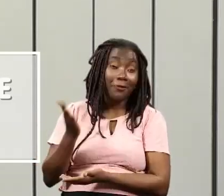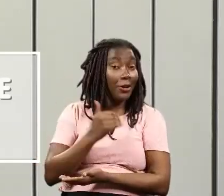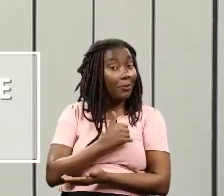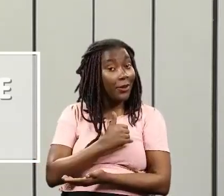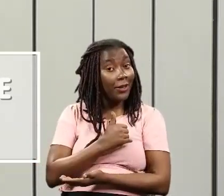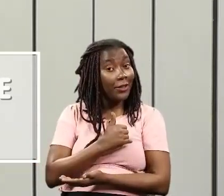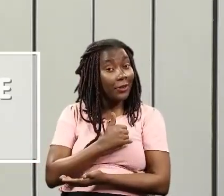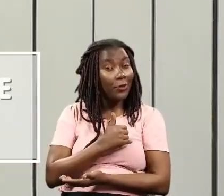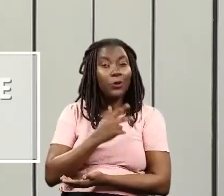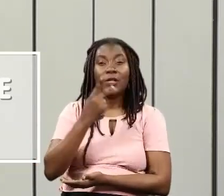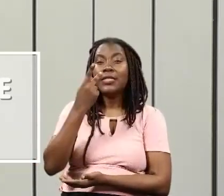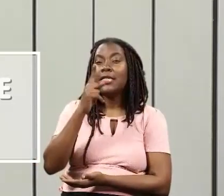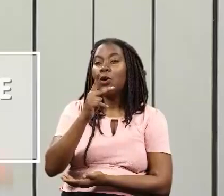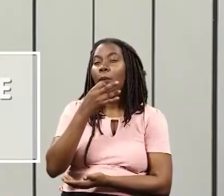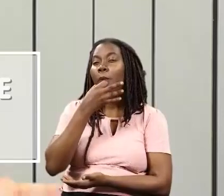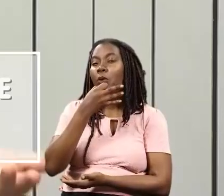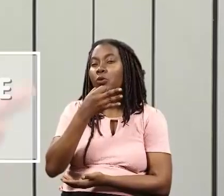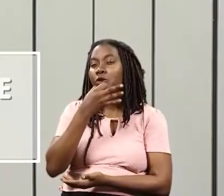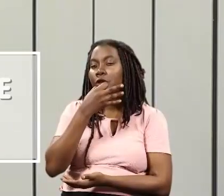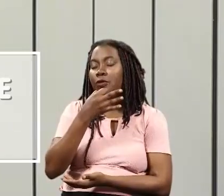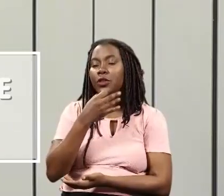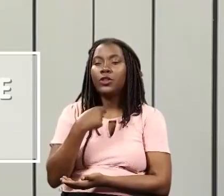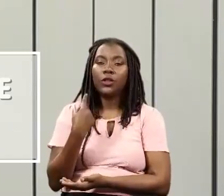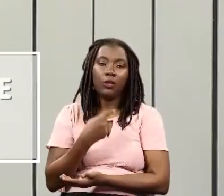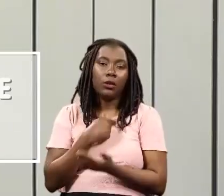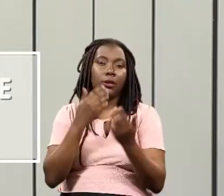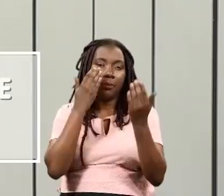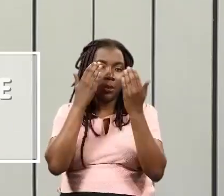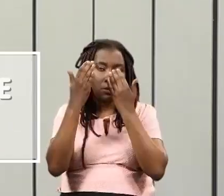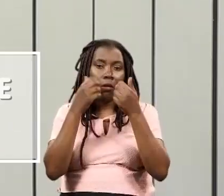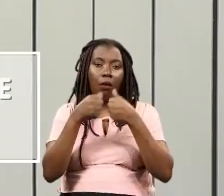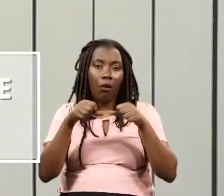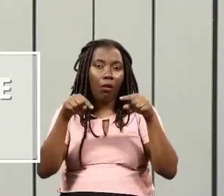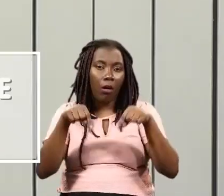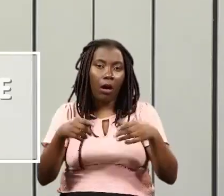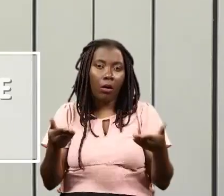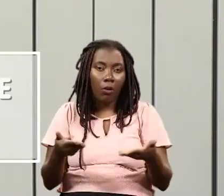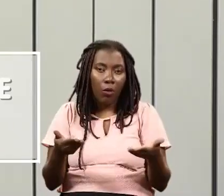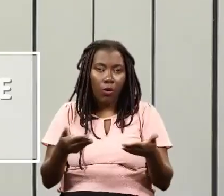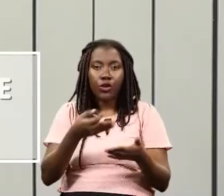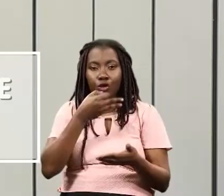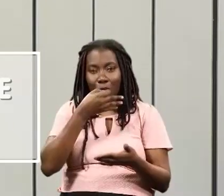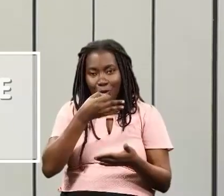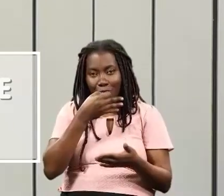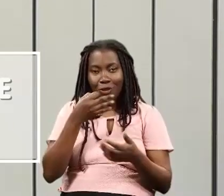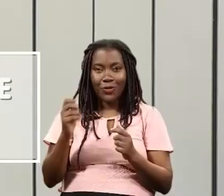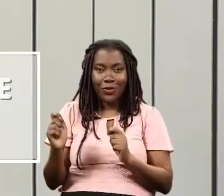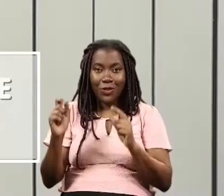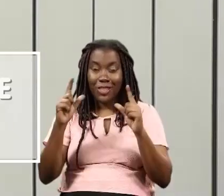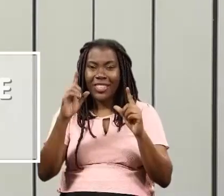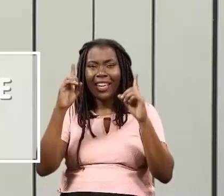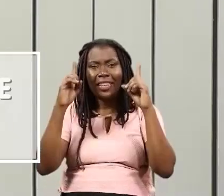Do seu ponto de vista, nossa psicóloga que está aqui hoje, no ponto de vista, depressão,